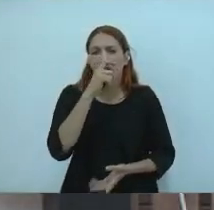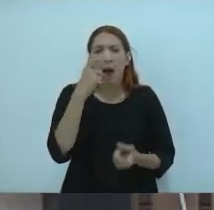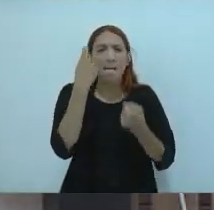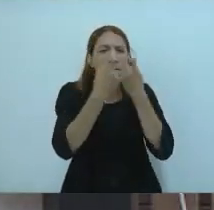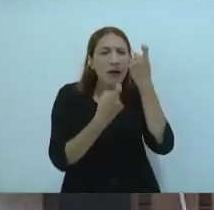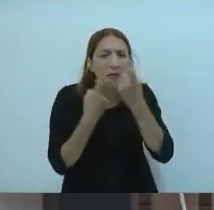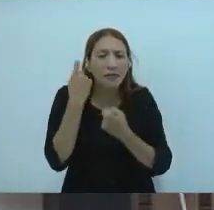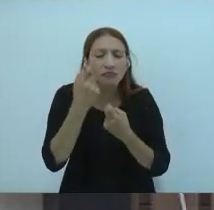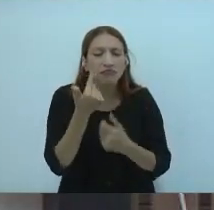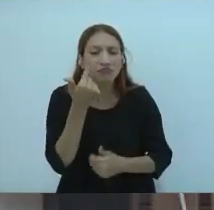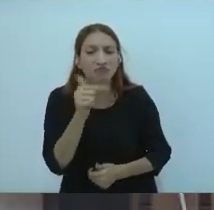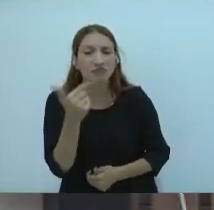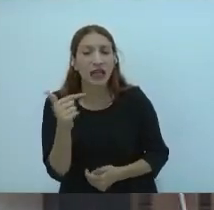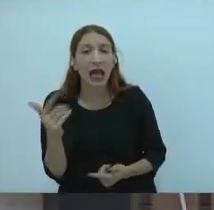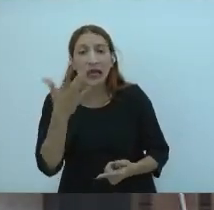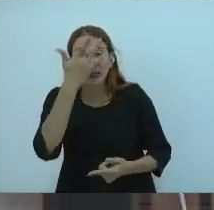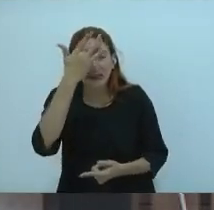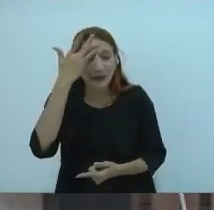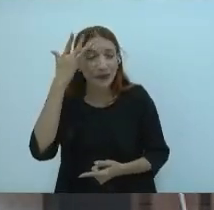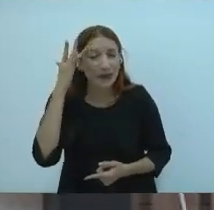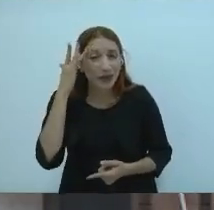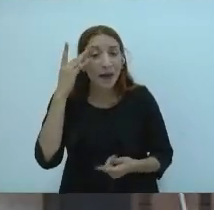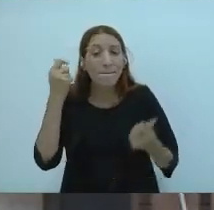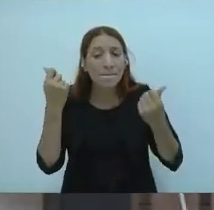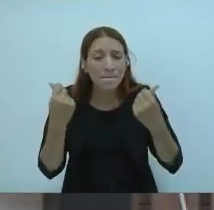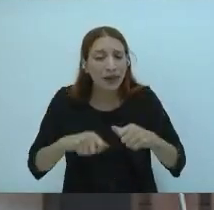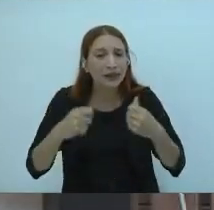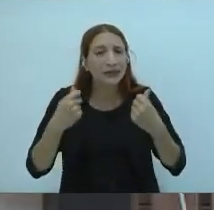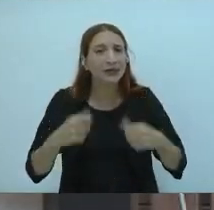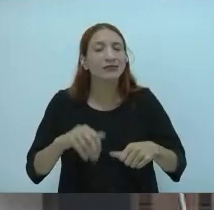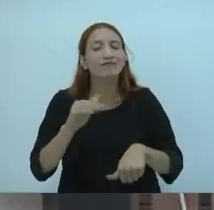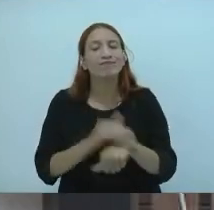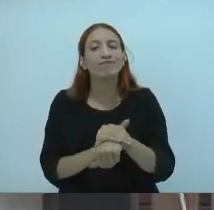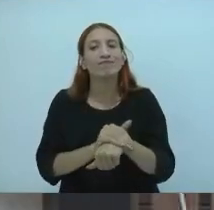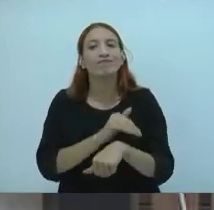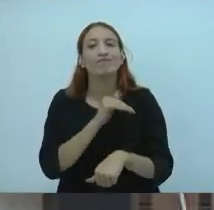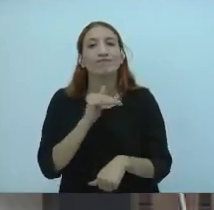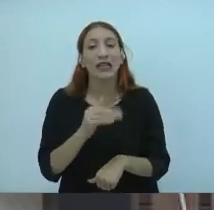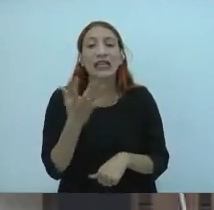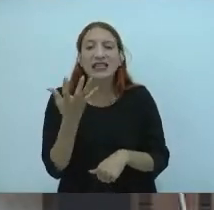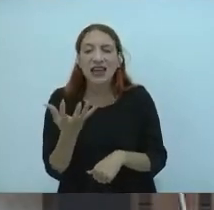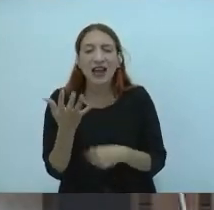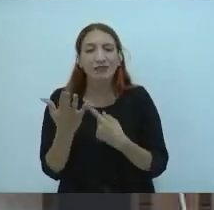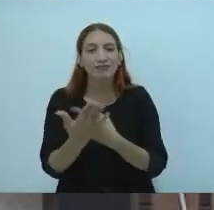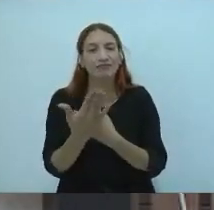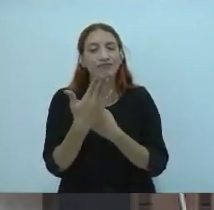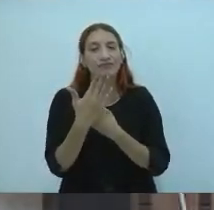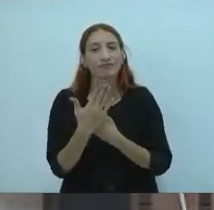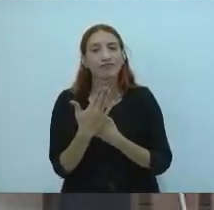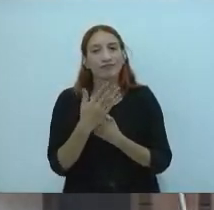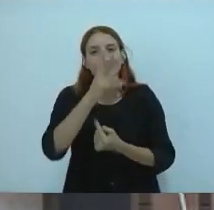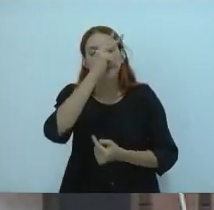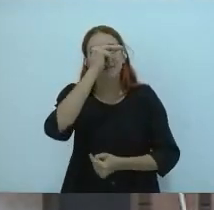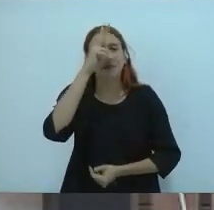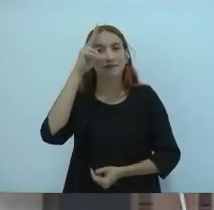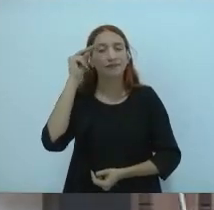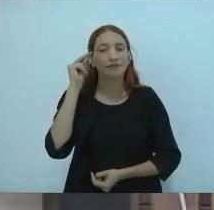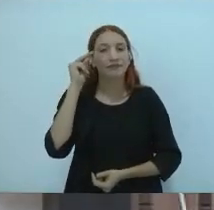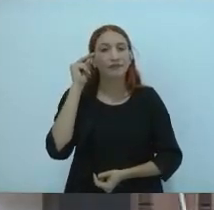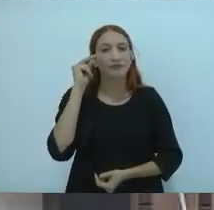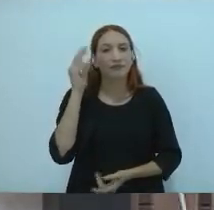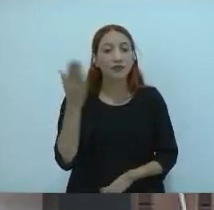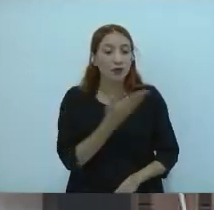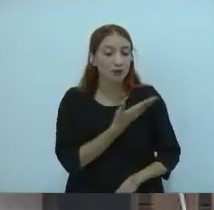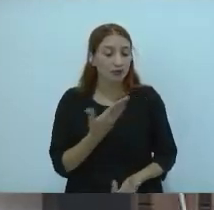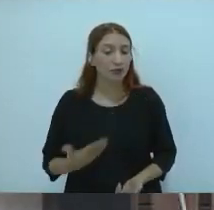preocupação com as pessoas que realmente querem a ajuda dos poderes públicos